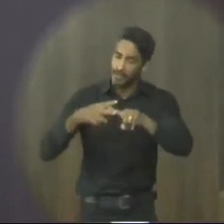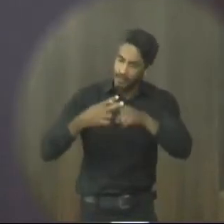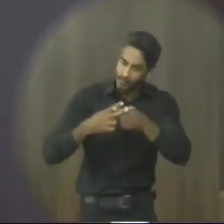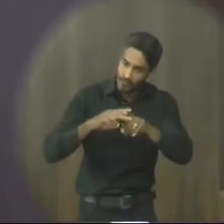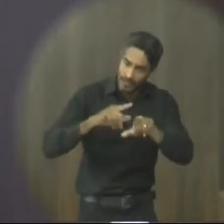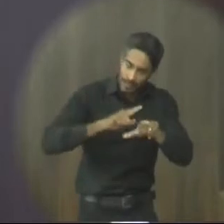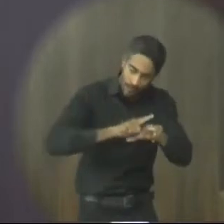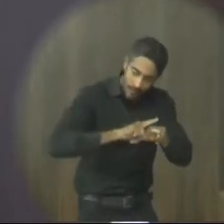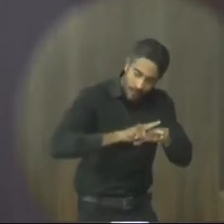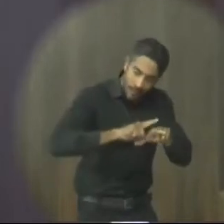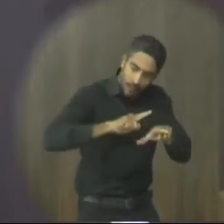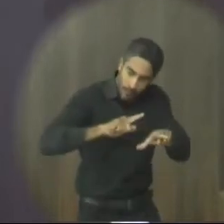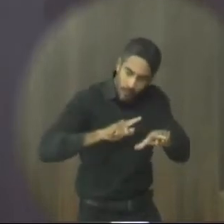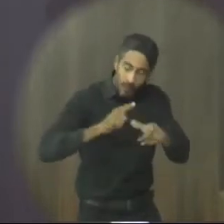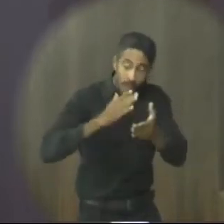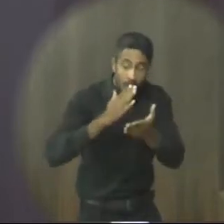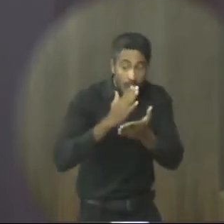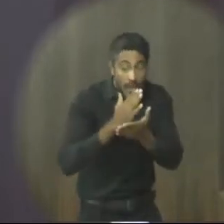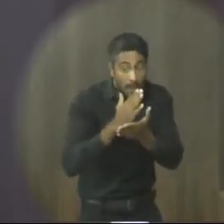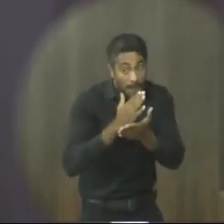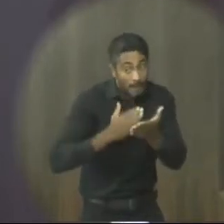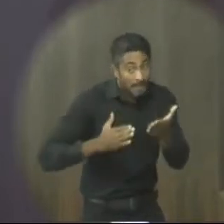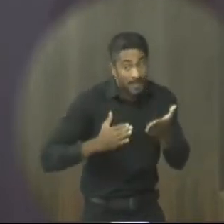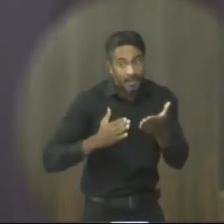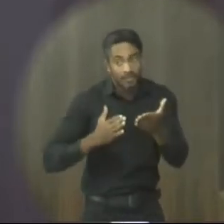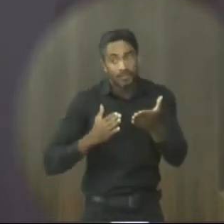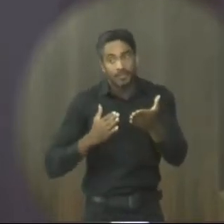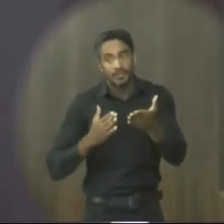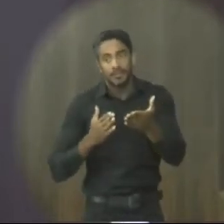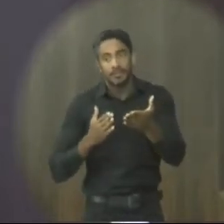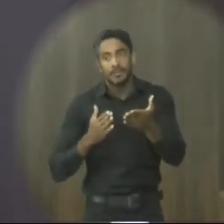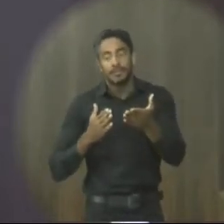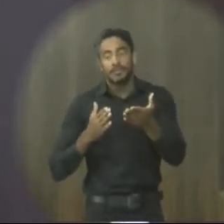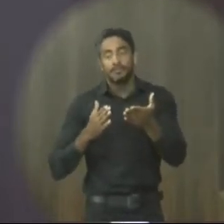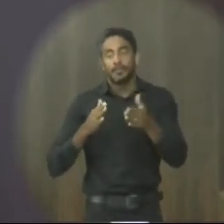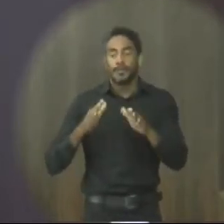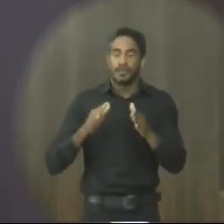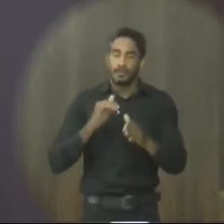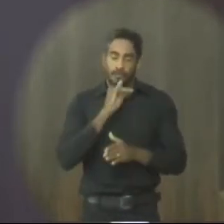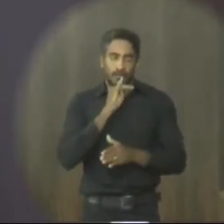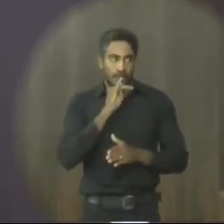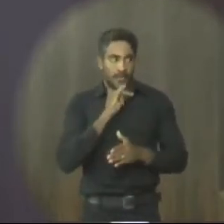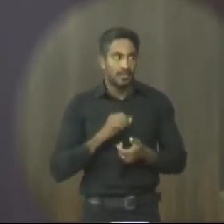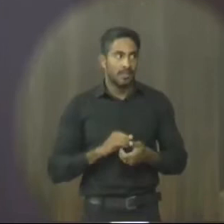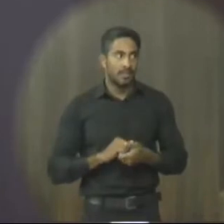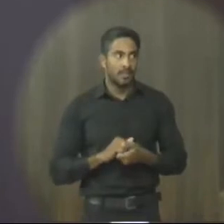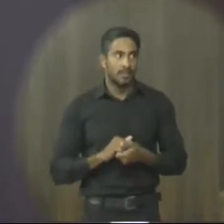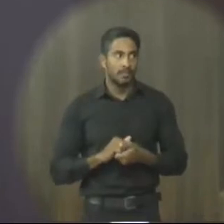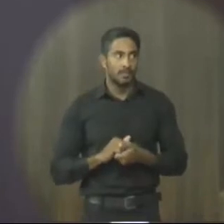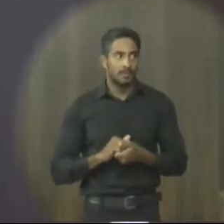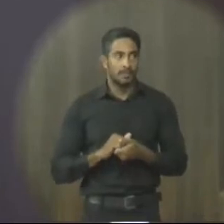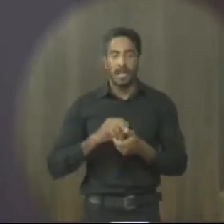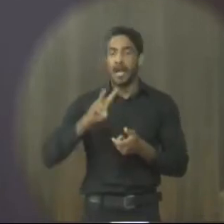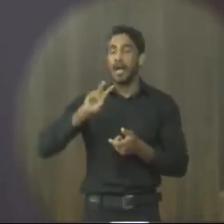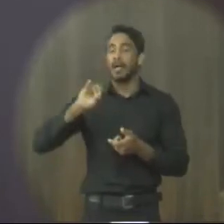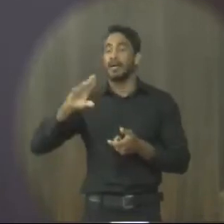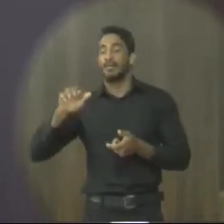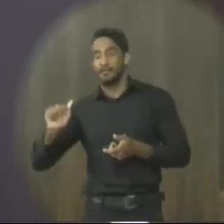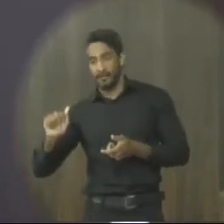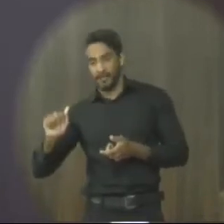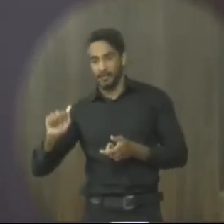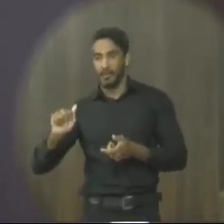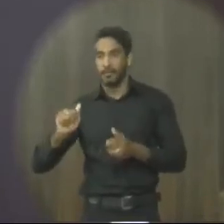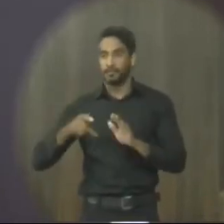pavimentação parcial dos acessos, ou seja, vamos citar um exemplo, Vila Nova dos Poções,